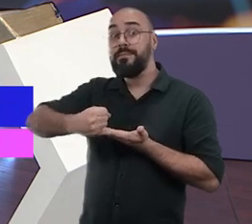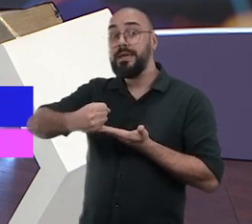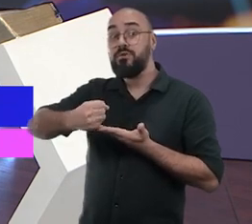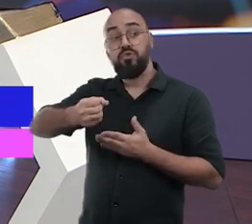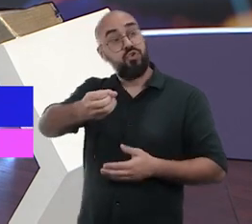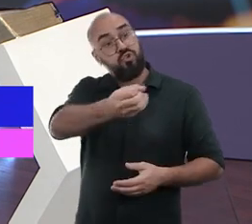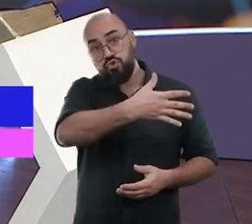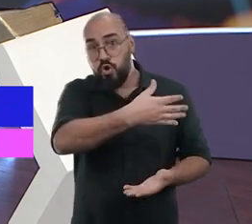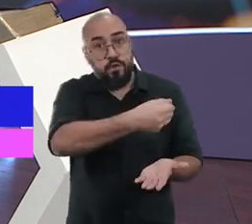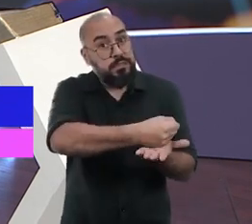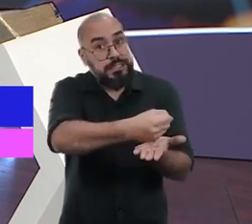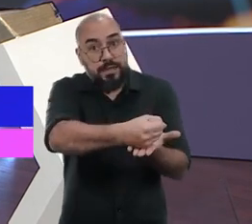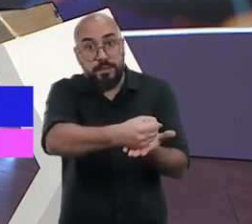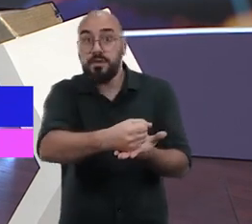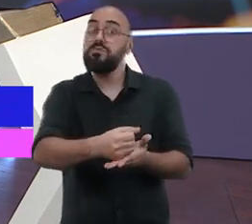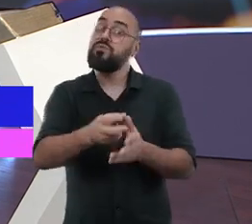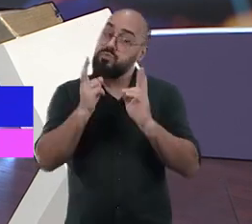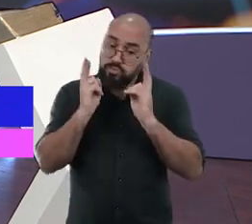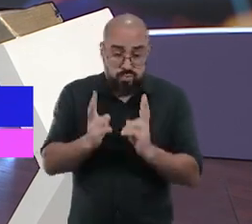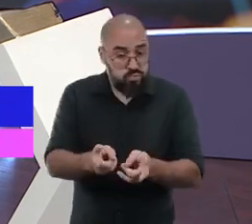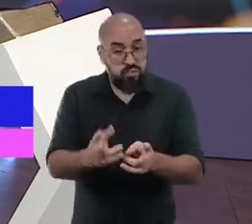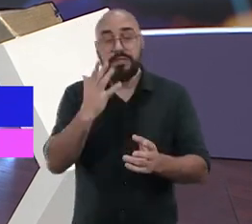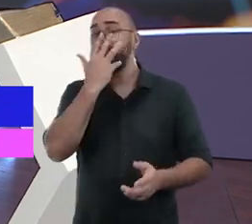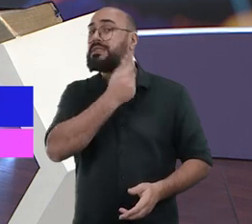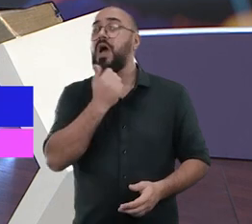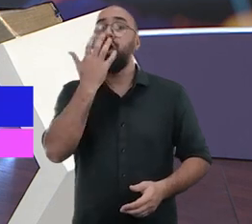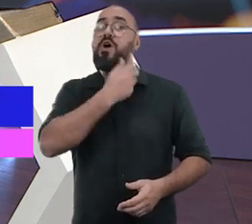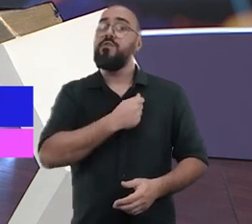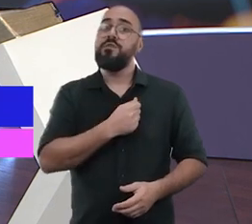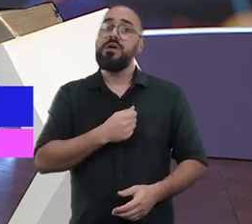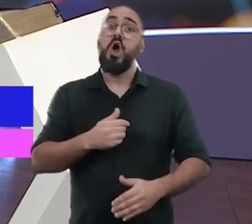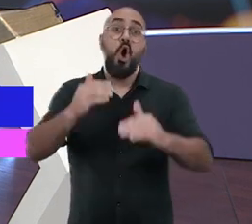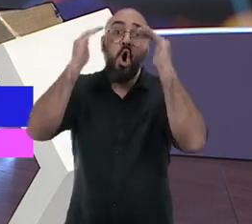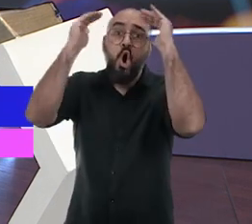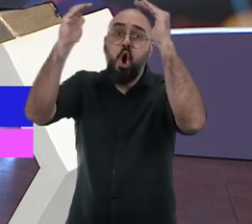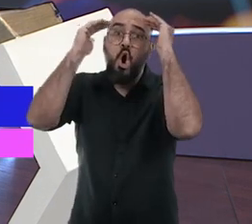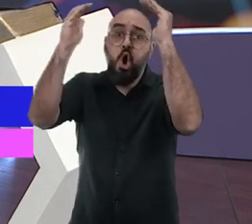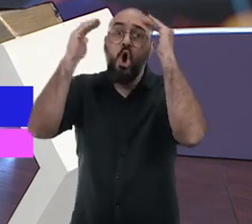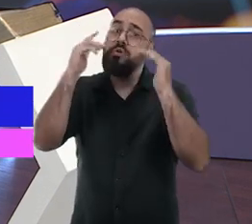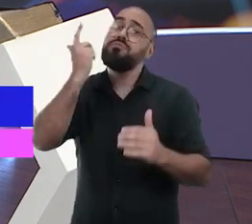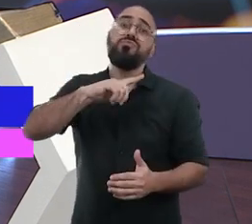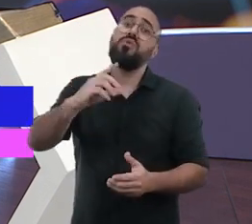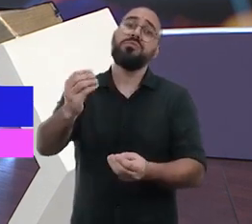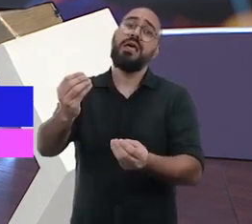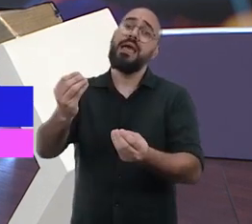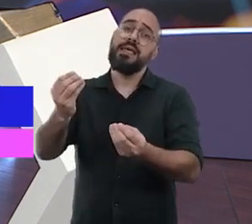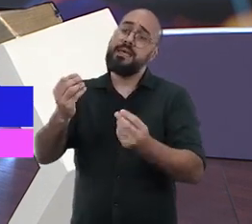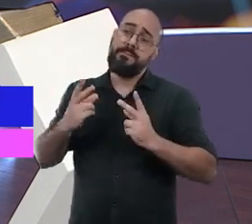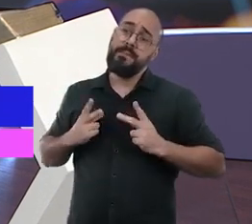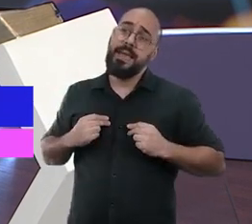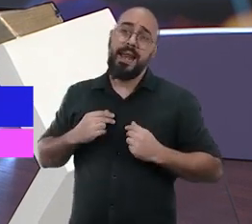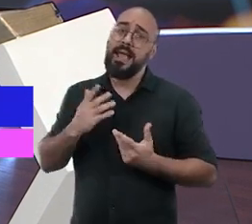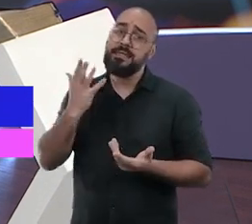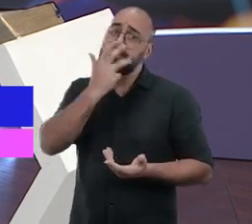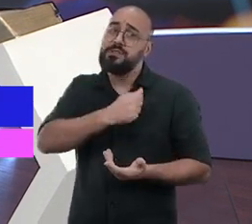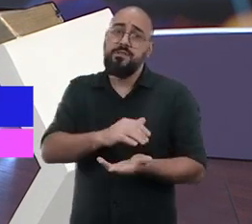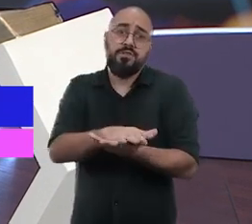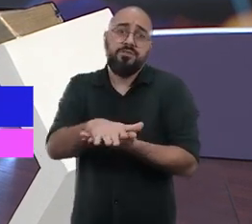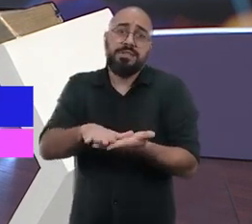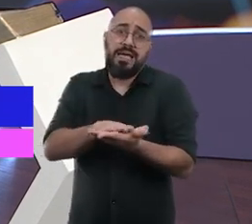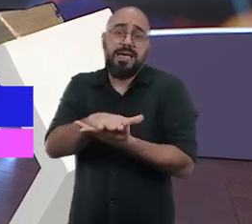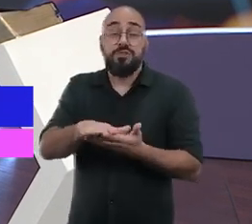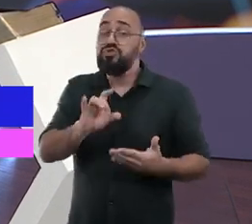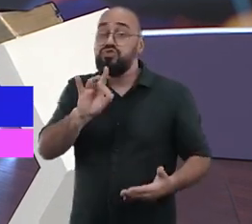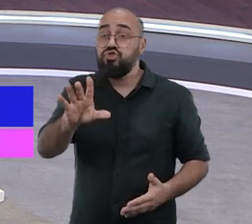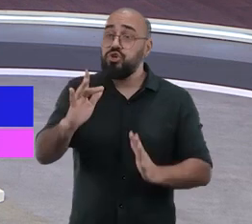é a obediência que salva. Não tem como a obediência te salvar. Ninguém é perfeito, ninguém será perfeito. Cristo é o Cordeiro